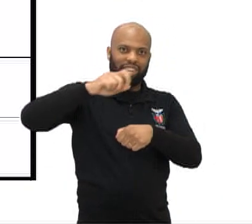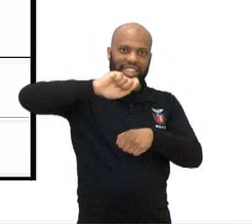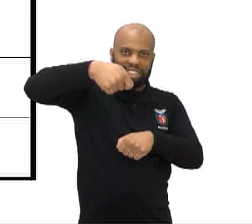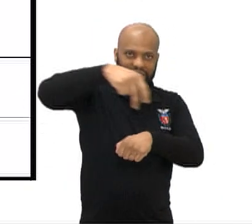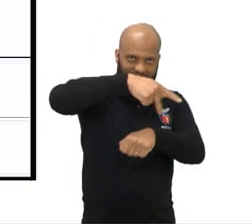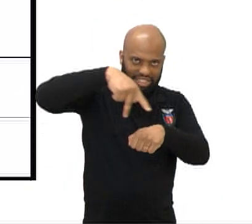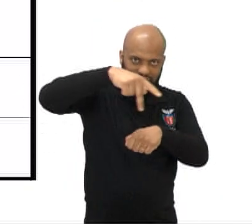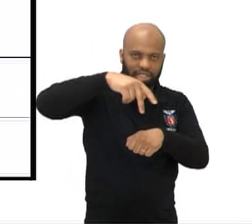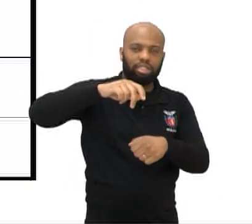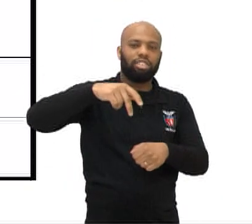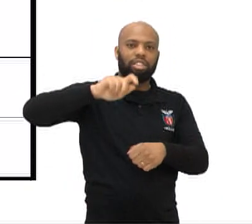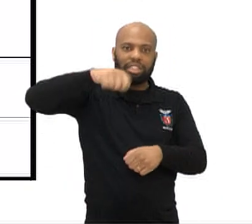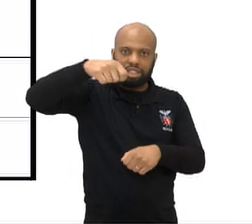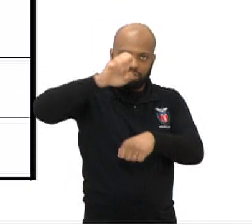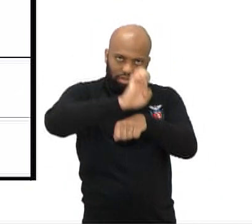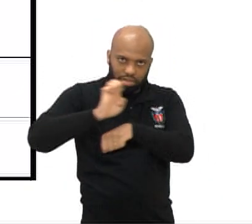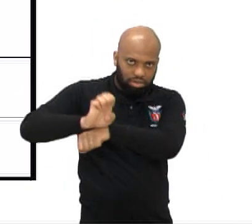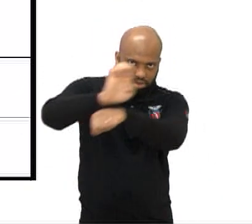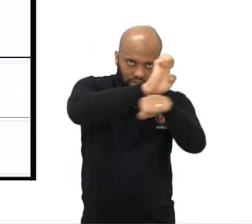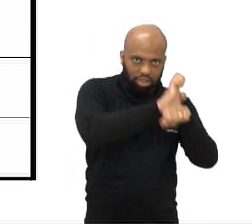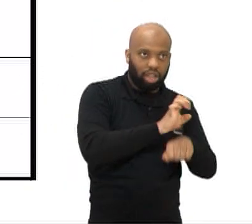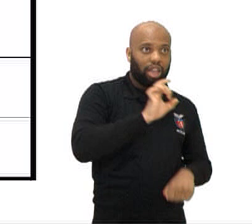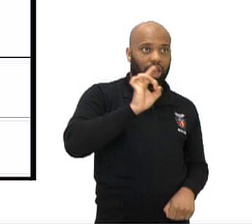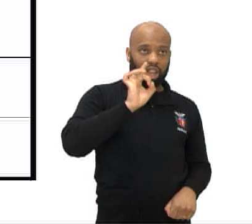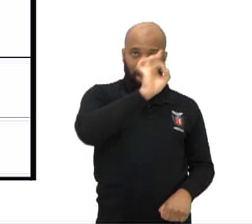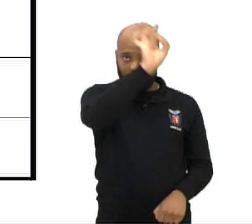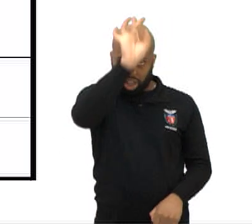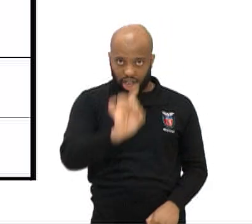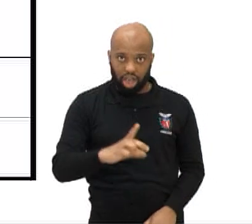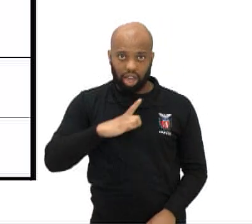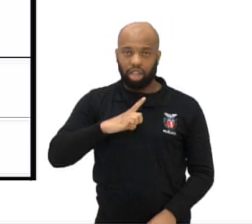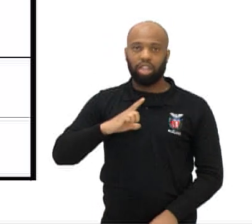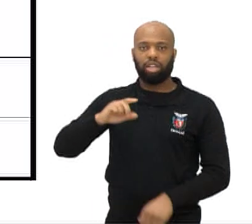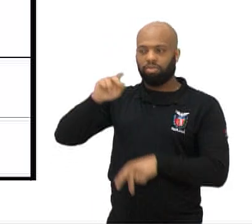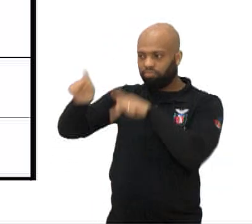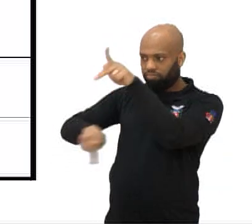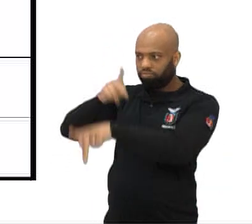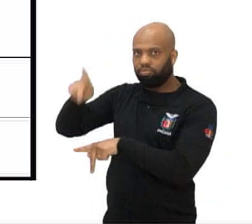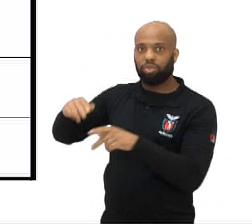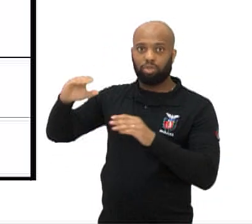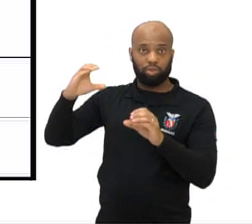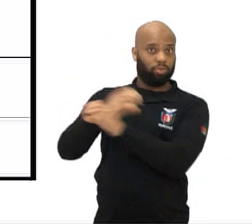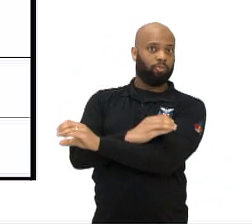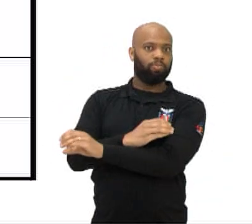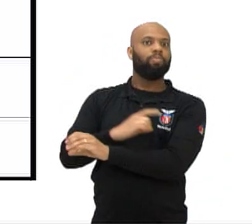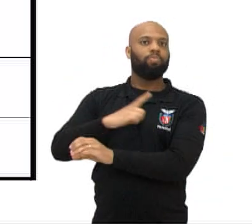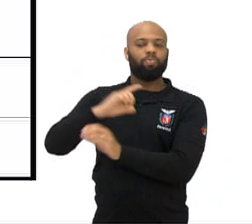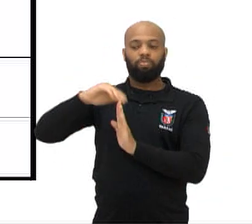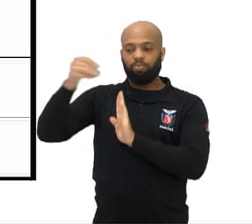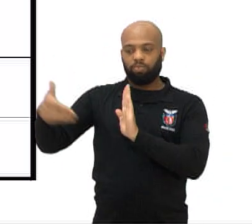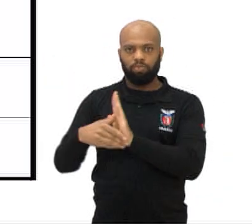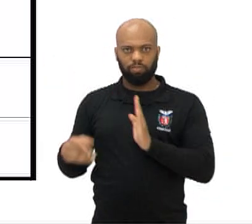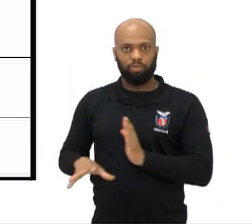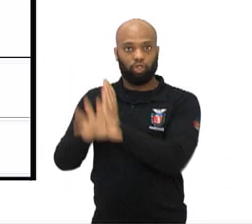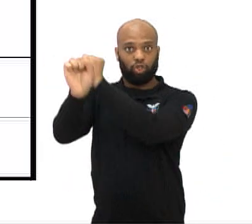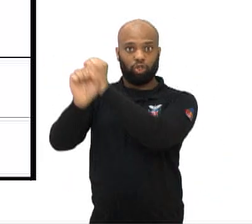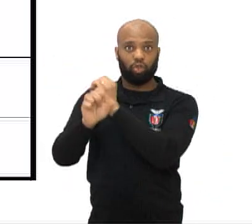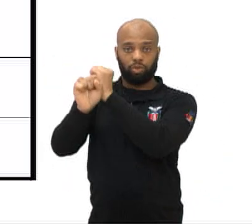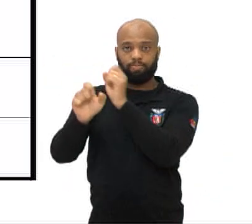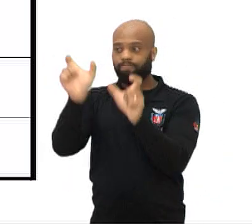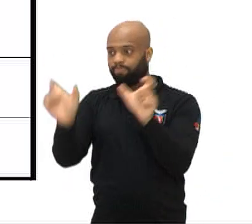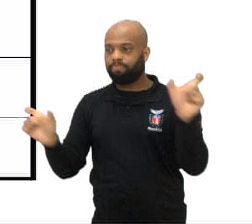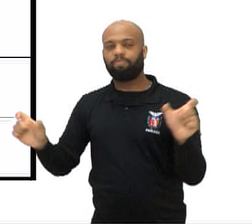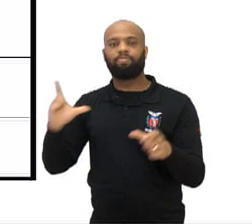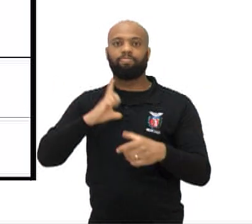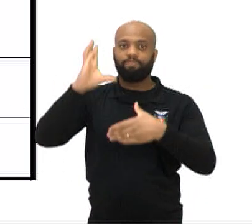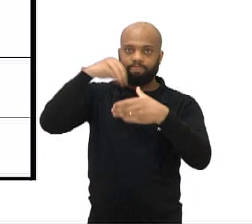7 estados ali, cada um apresentando a sua população absoluta, ou seja, o total de habitantes